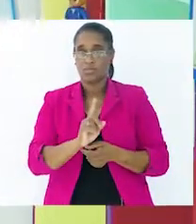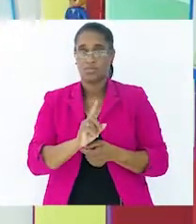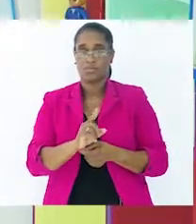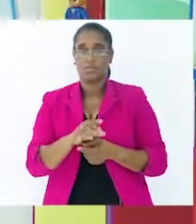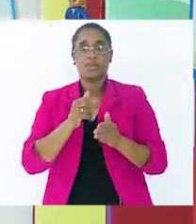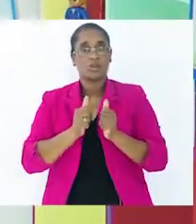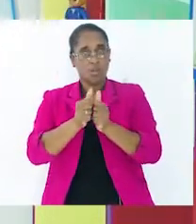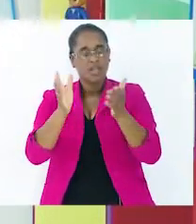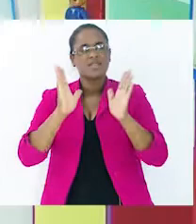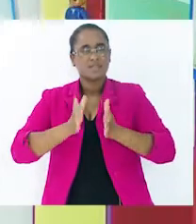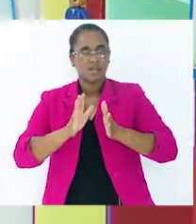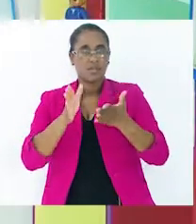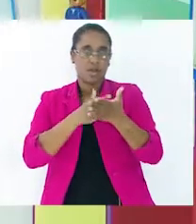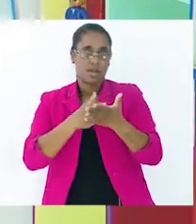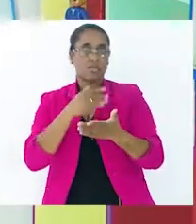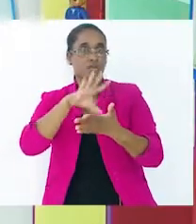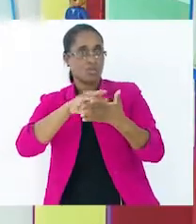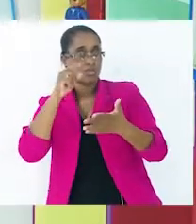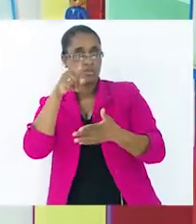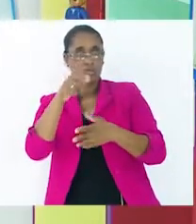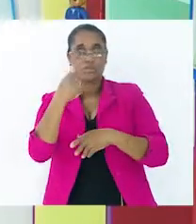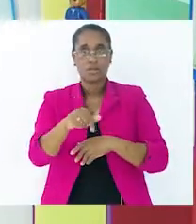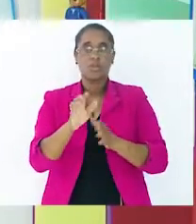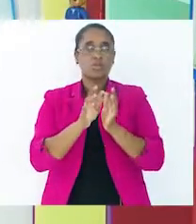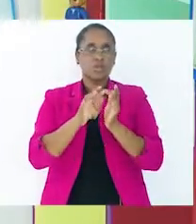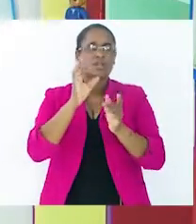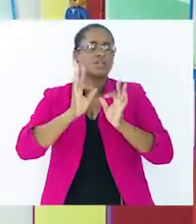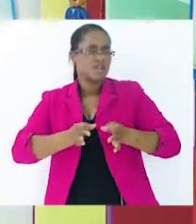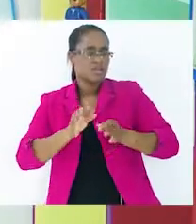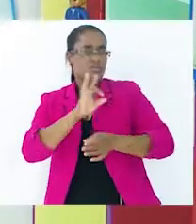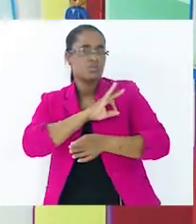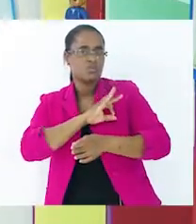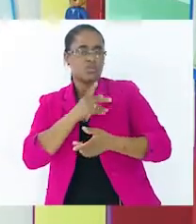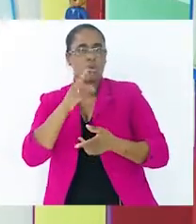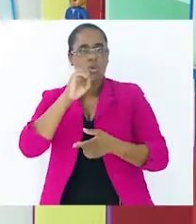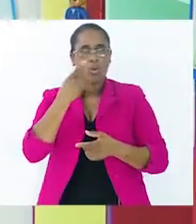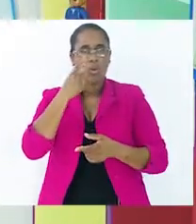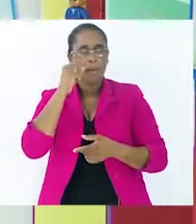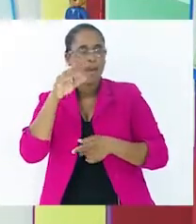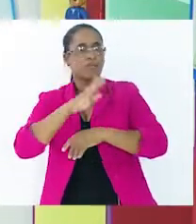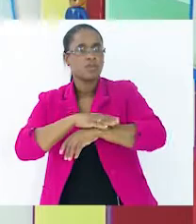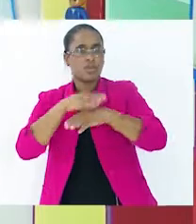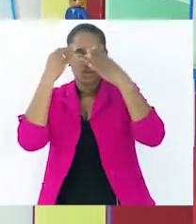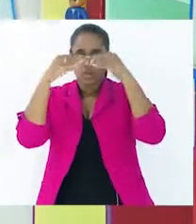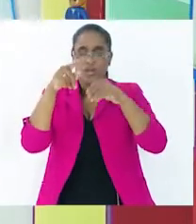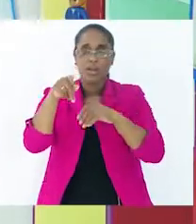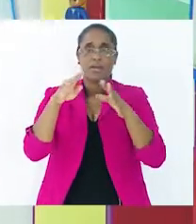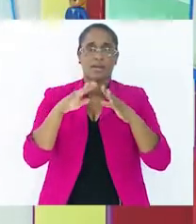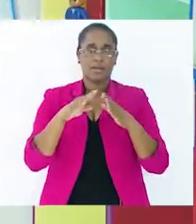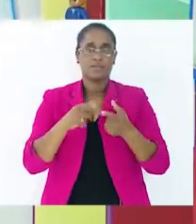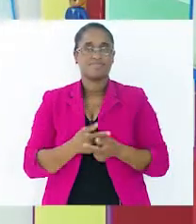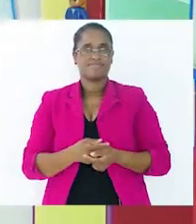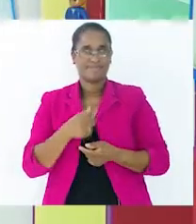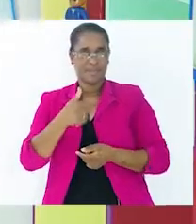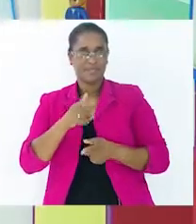sempre com o caderno, fichas que tu tiveres e contacte sempre com o professor ou com os pais encarregados de educação lá em casa. Combinado?